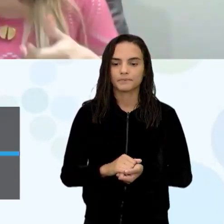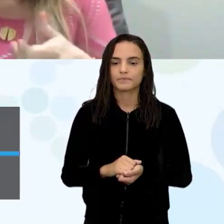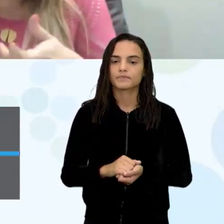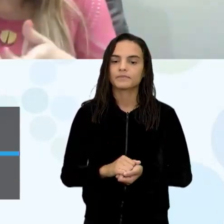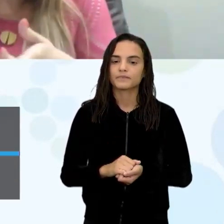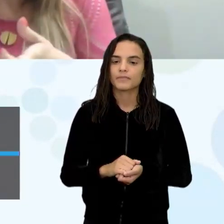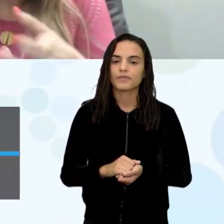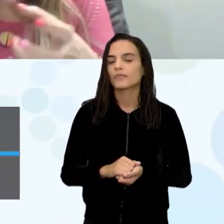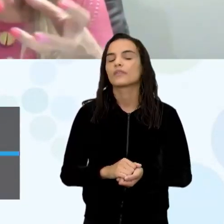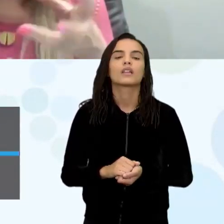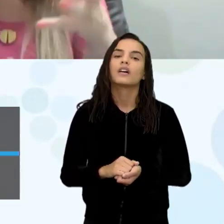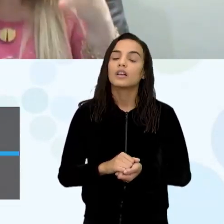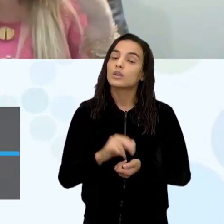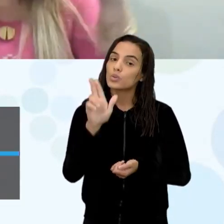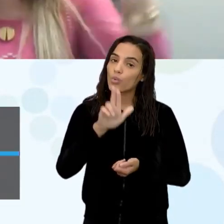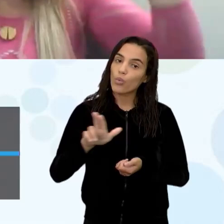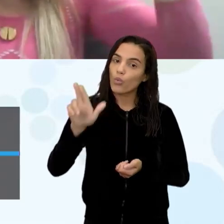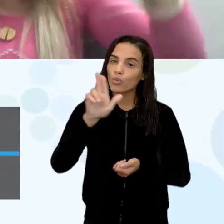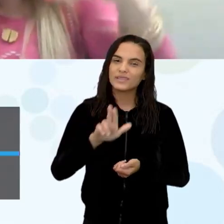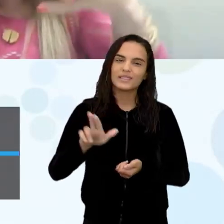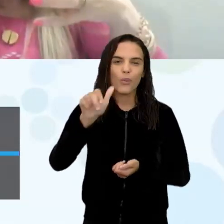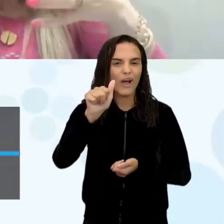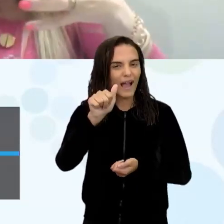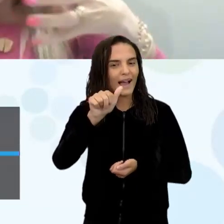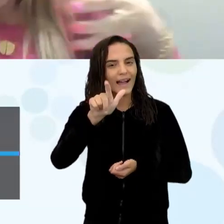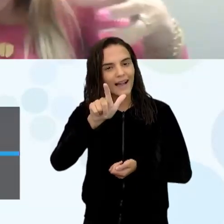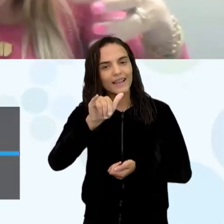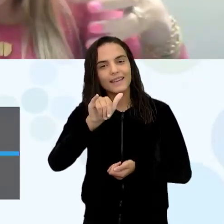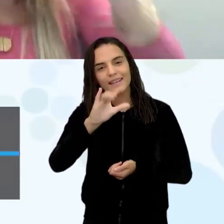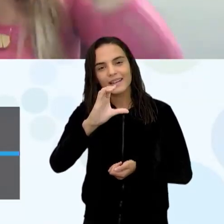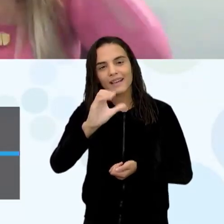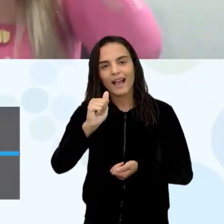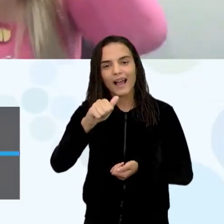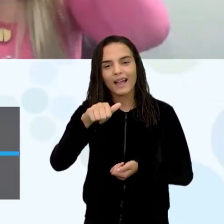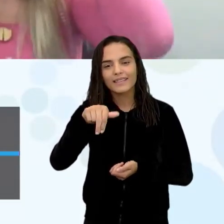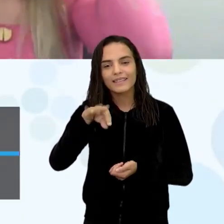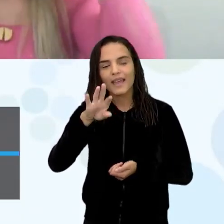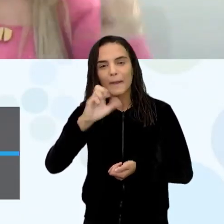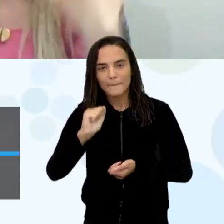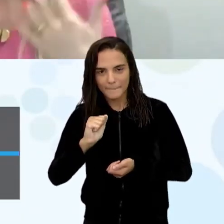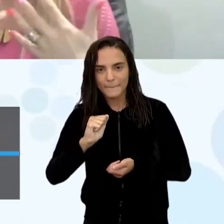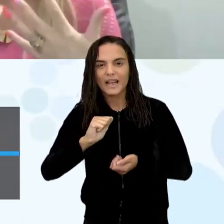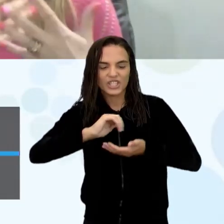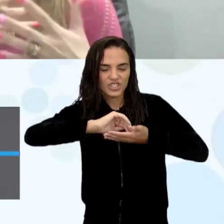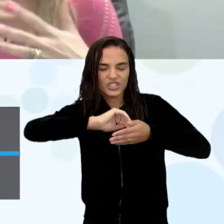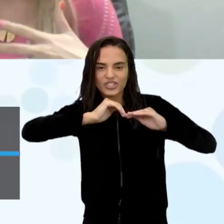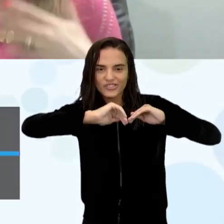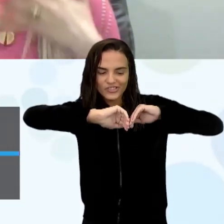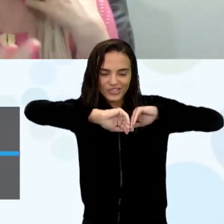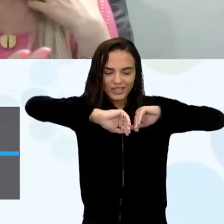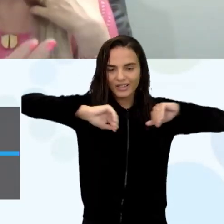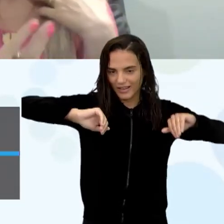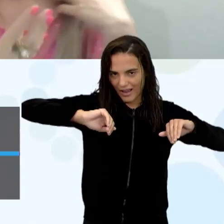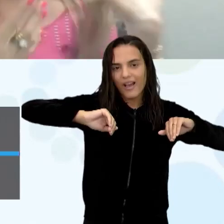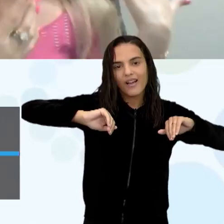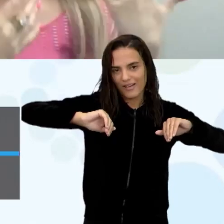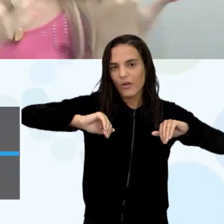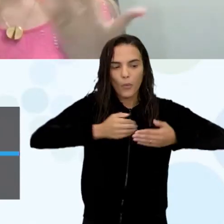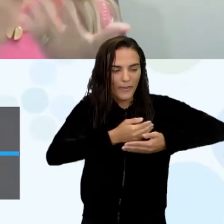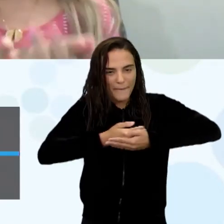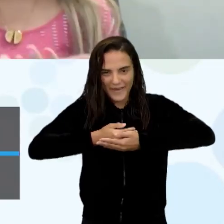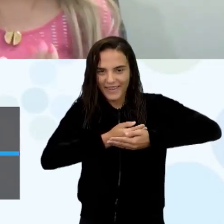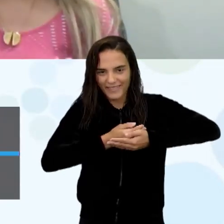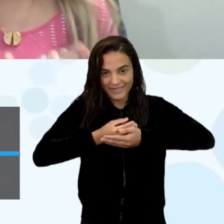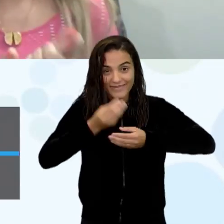Quando eles usam aquele alicate, tipo um alicate para tirar a criança de dentro da mãe, às vezes a mãe é acometida por parto normal,